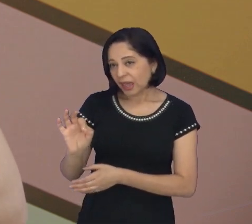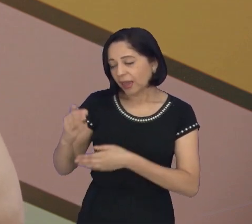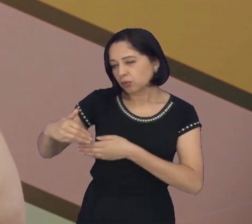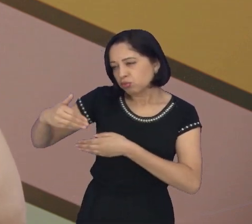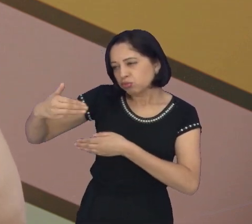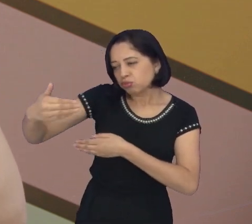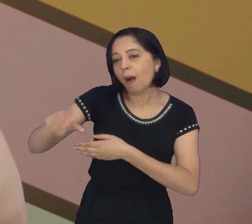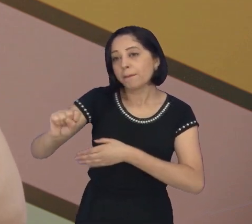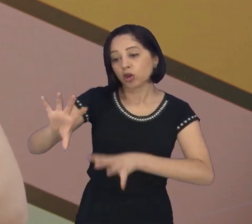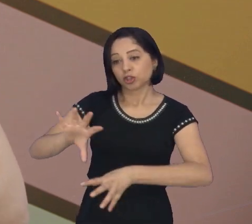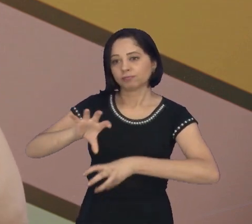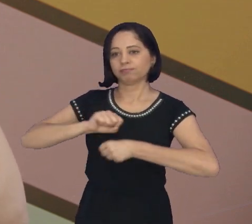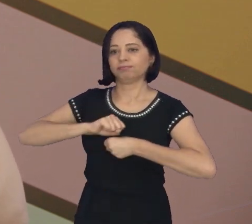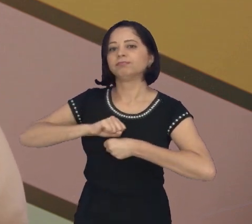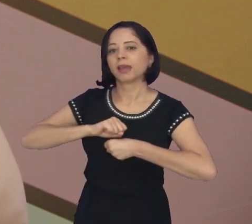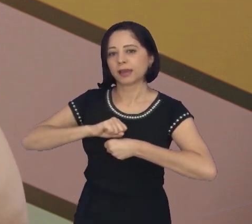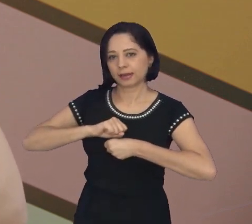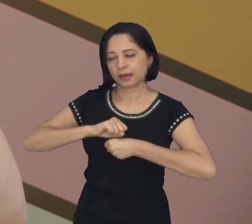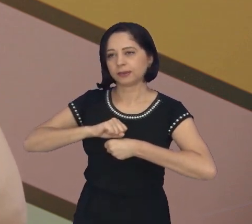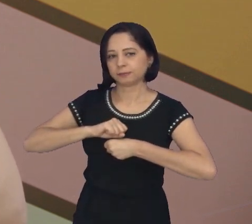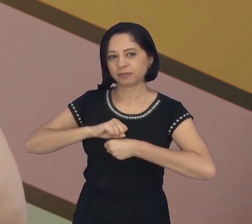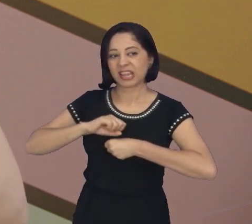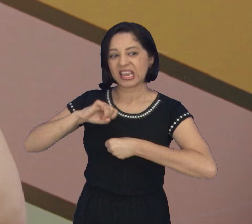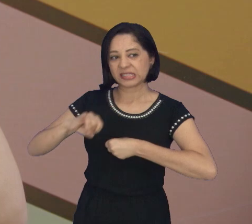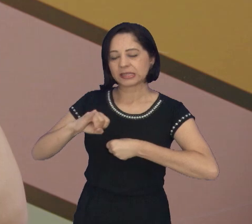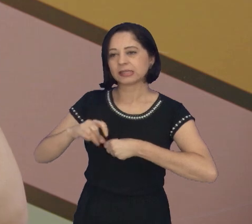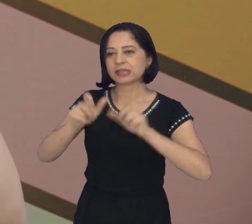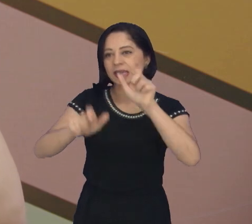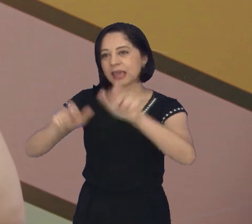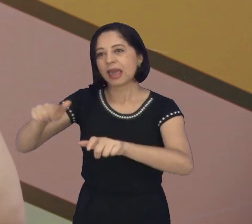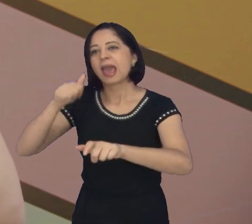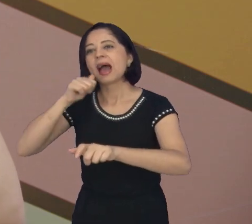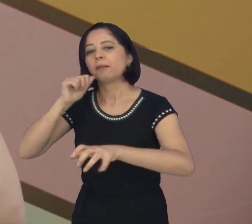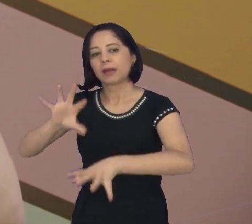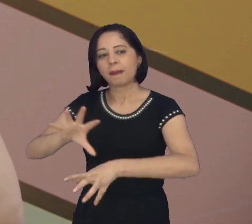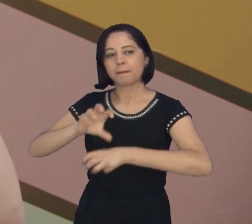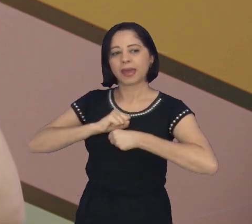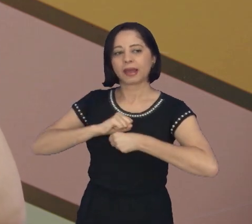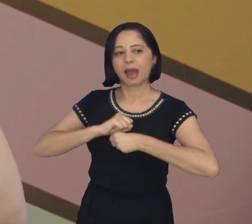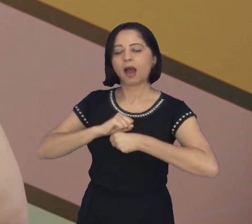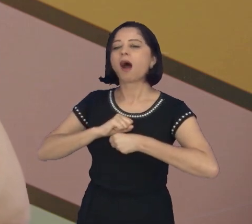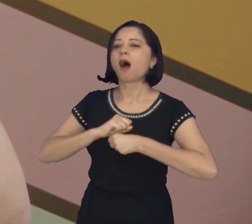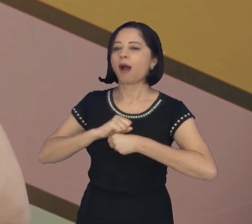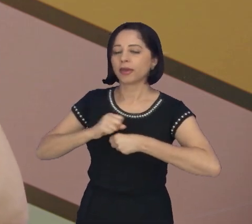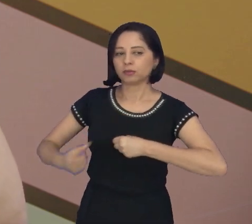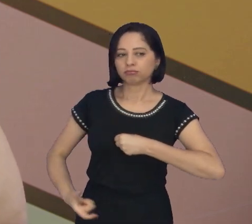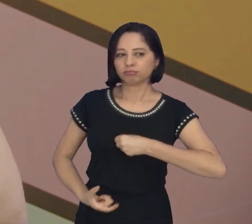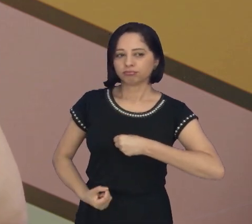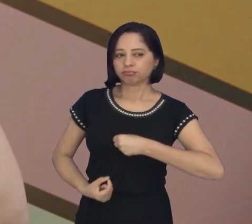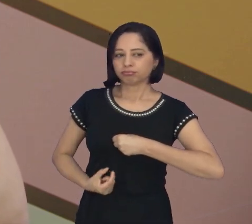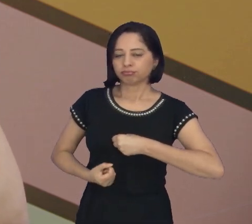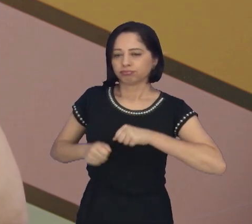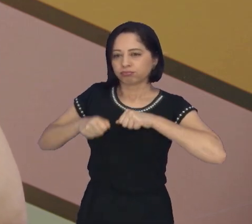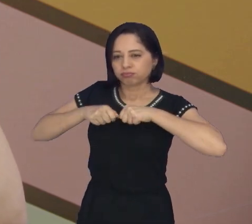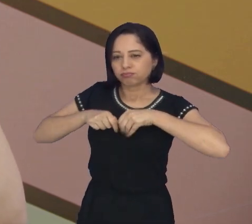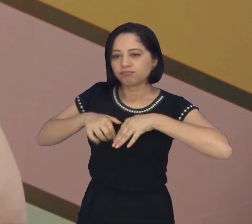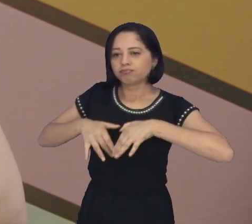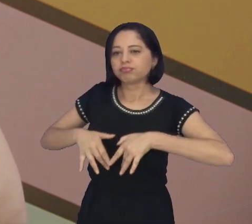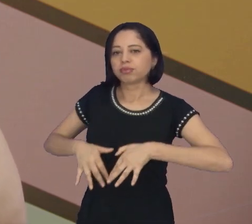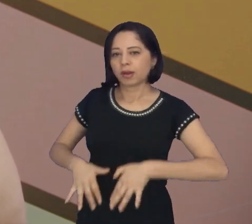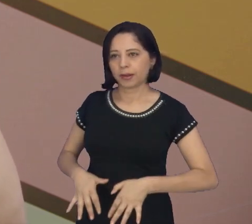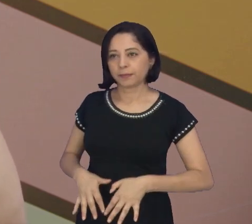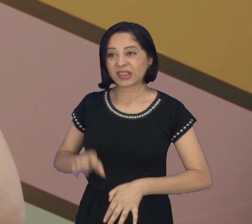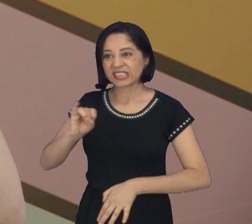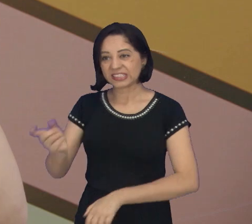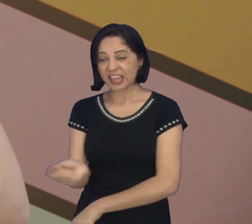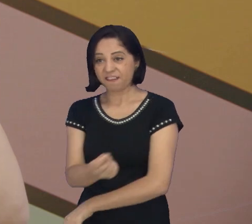vida. E uma parte dessas mulheres que se contaminar vai desenvolver o câncer de colo. Entendi. Então a vacinação, ela reduz